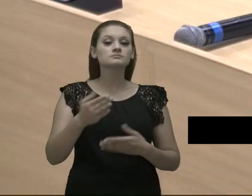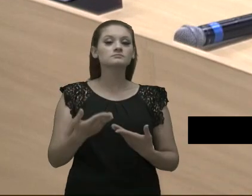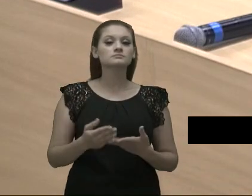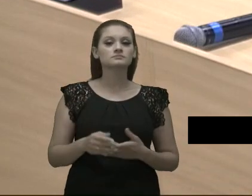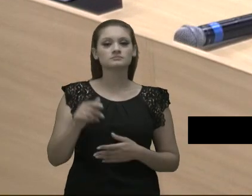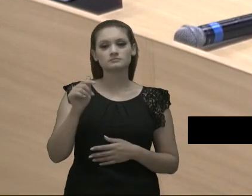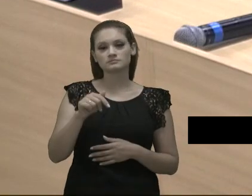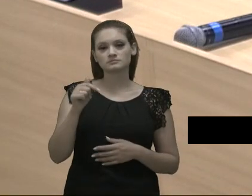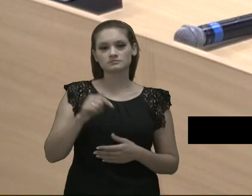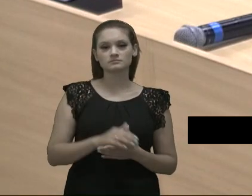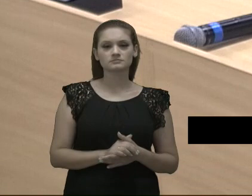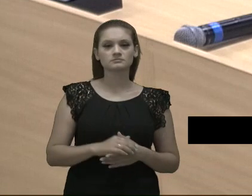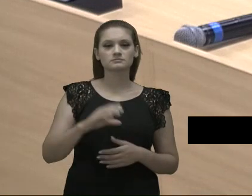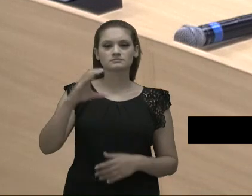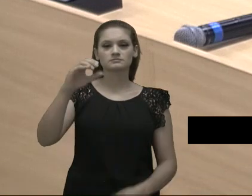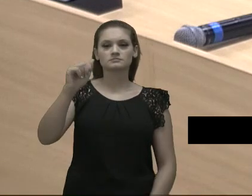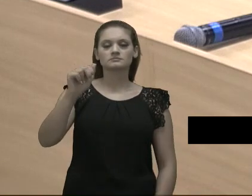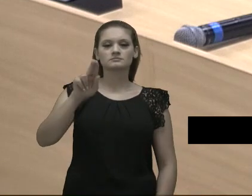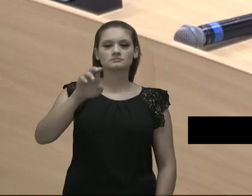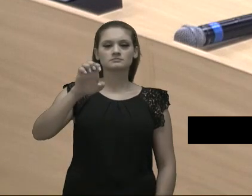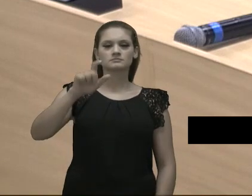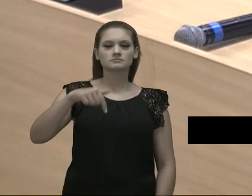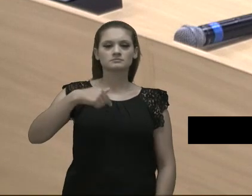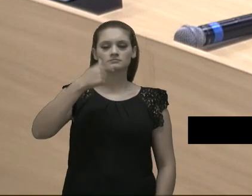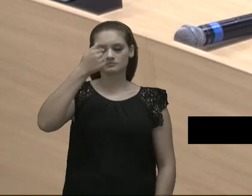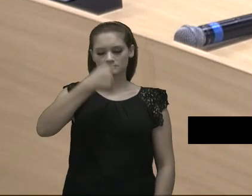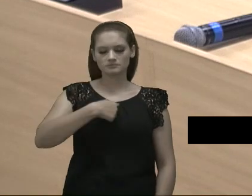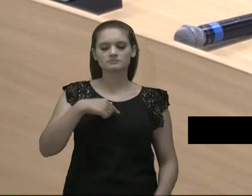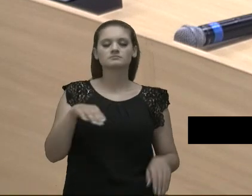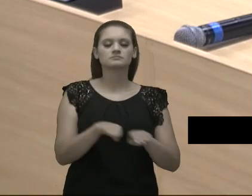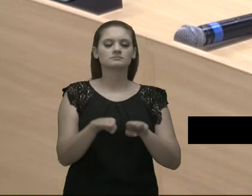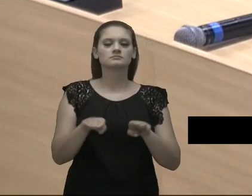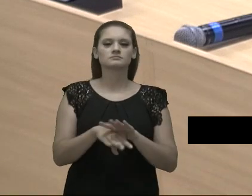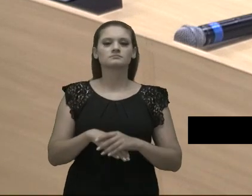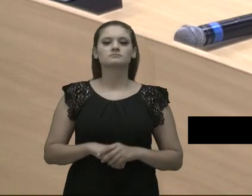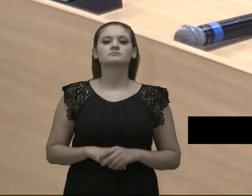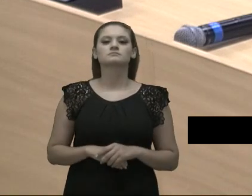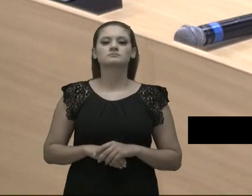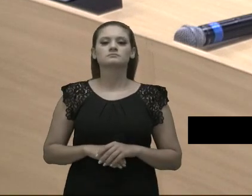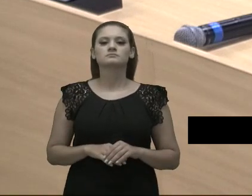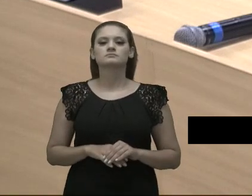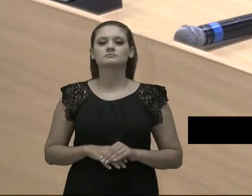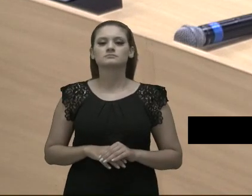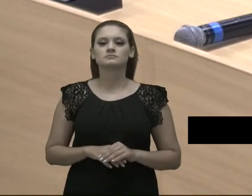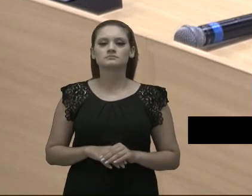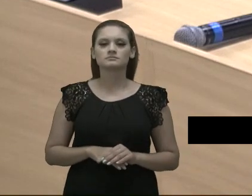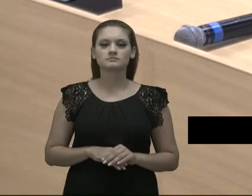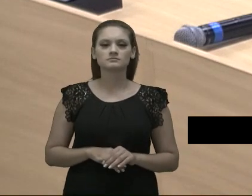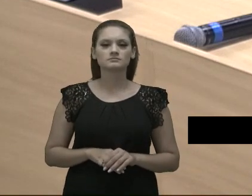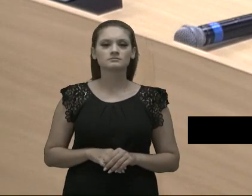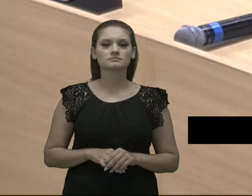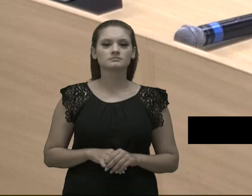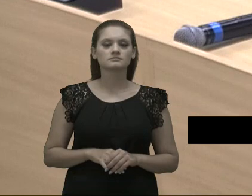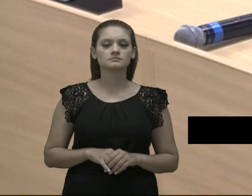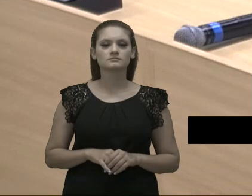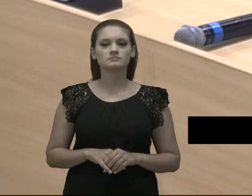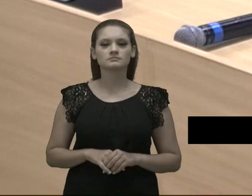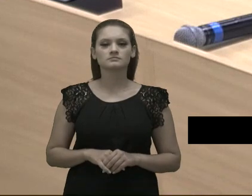Aqui, o doutor Cauê, doutor, eu participei. Doutor Cauê, você... Deixa eu pensar.